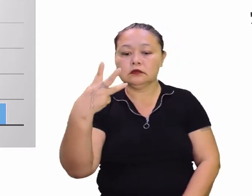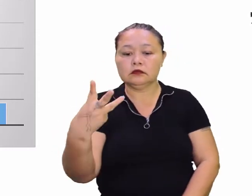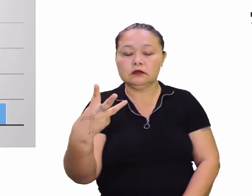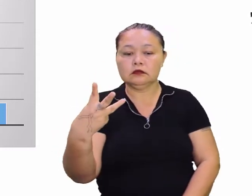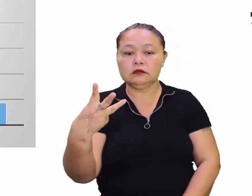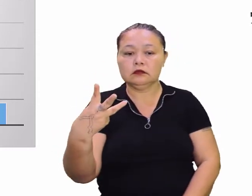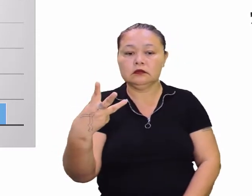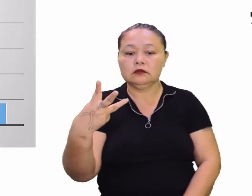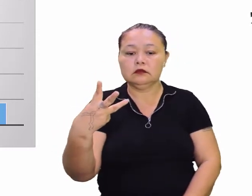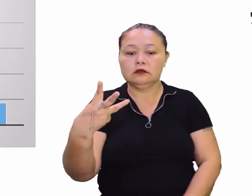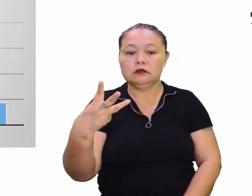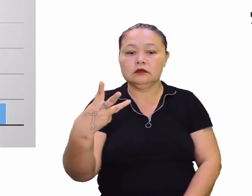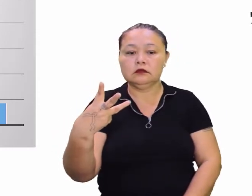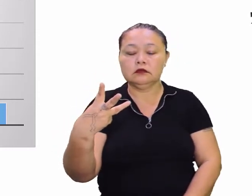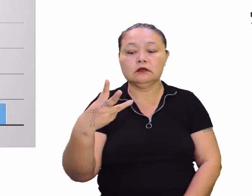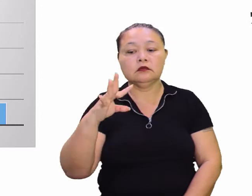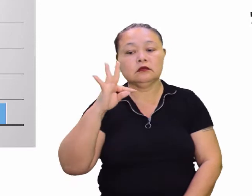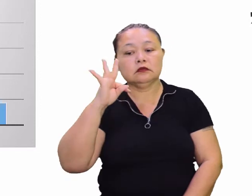14,3